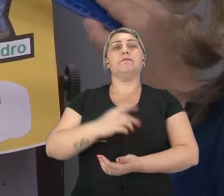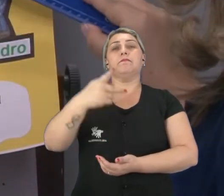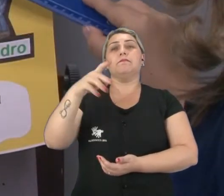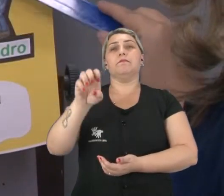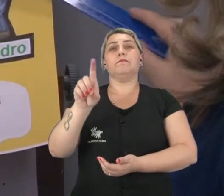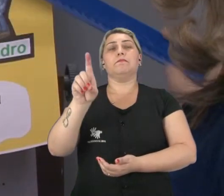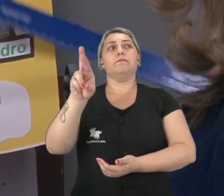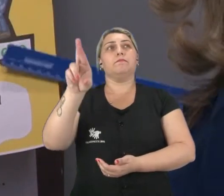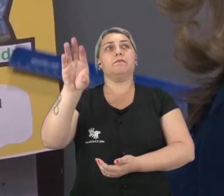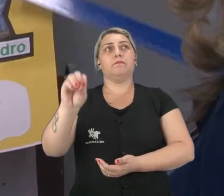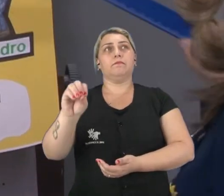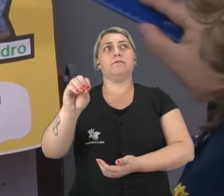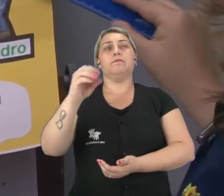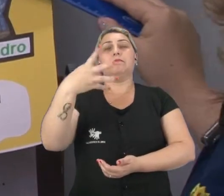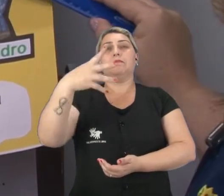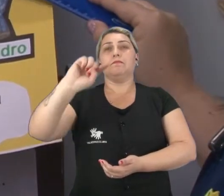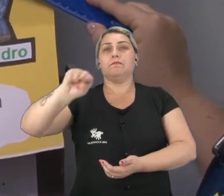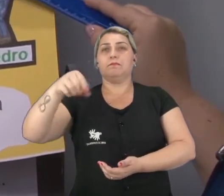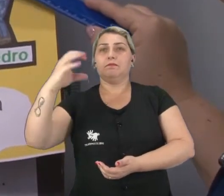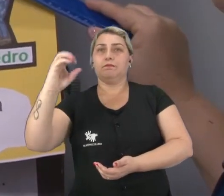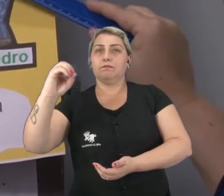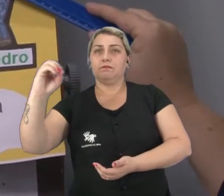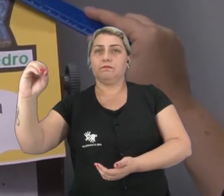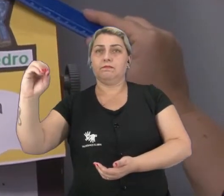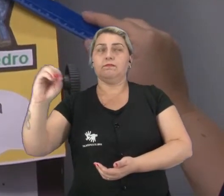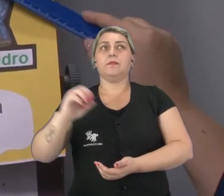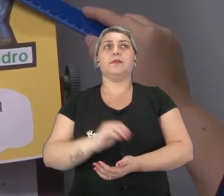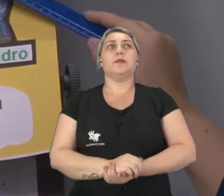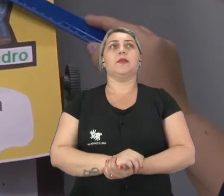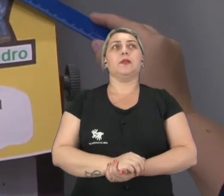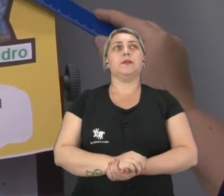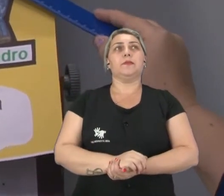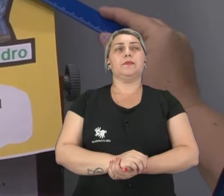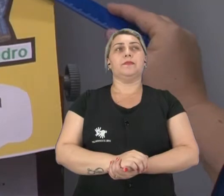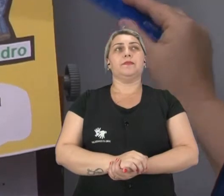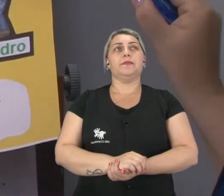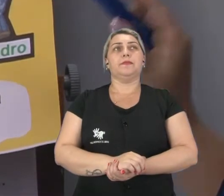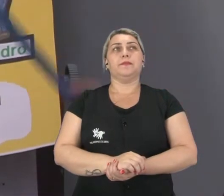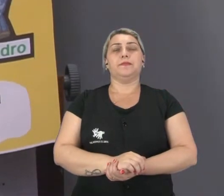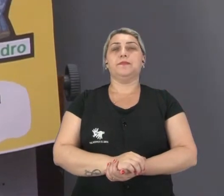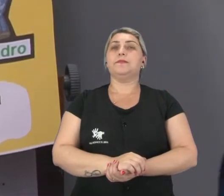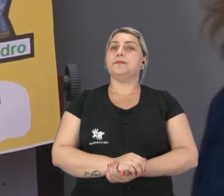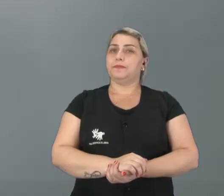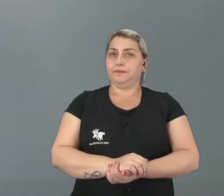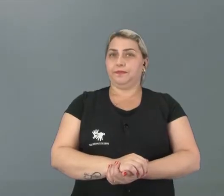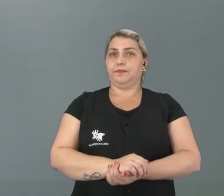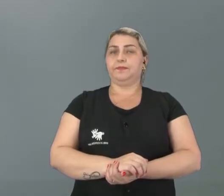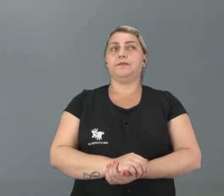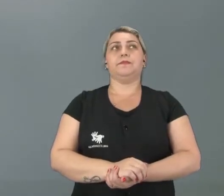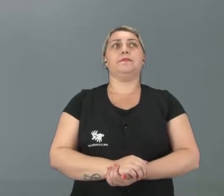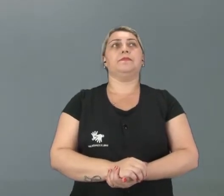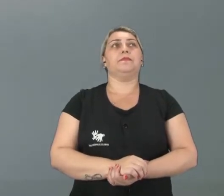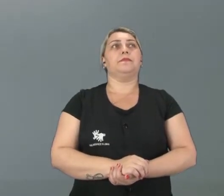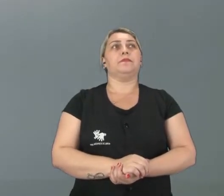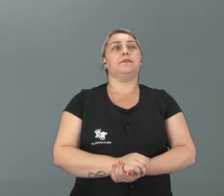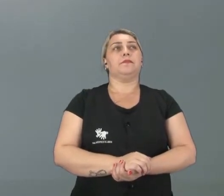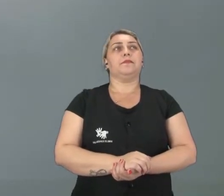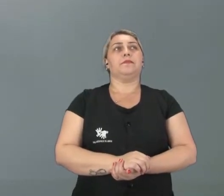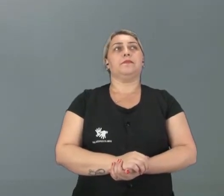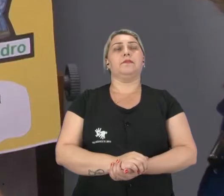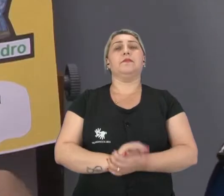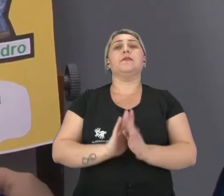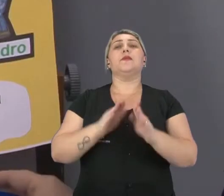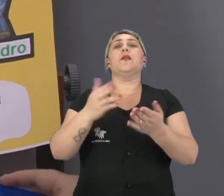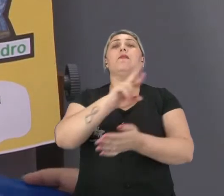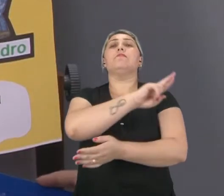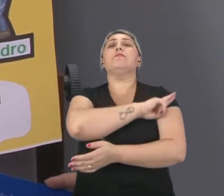0,04 e o Pedro colocou o 4 na frente, 0,00, né?